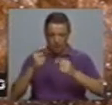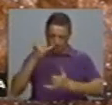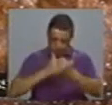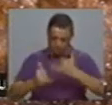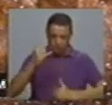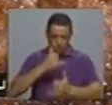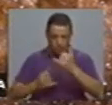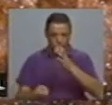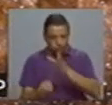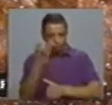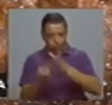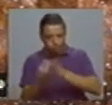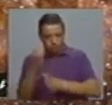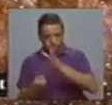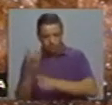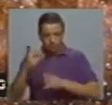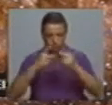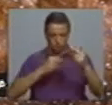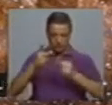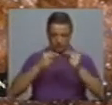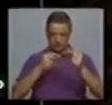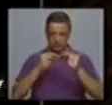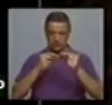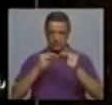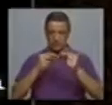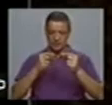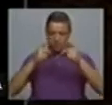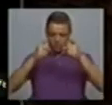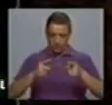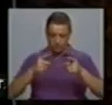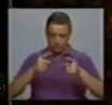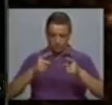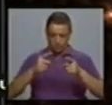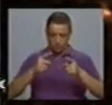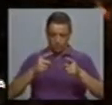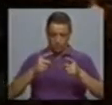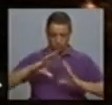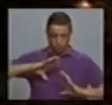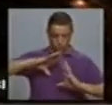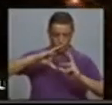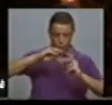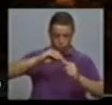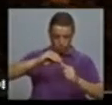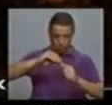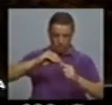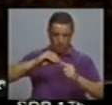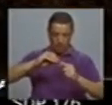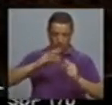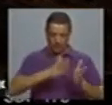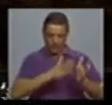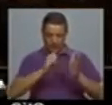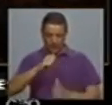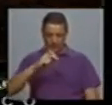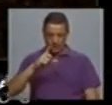que apareceram pouco depois do início da formação do universo, portanto, o universo primordial, e, por outro lado, em